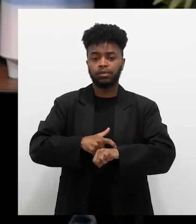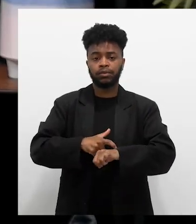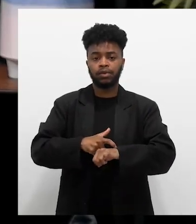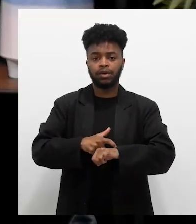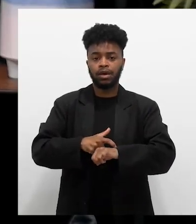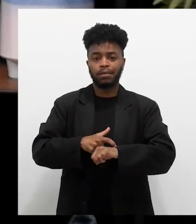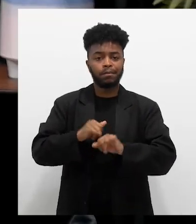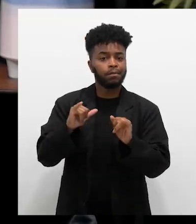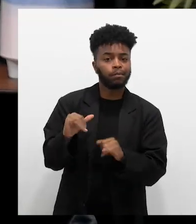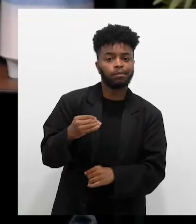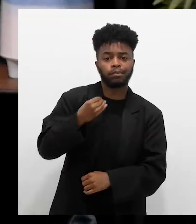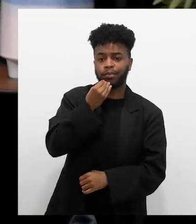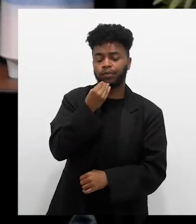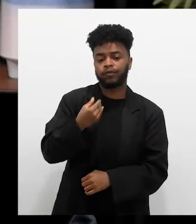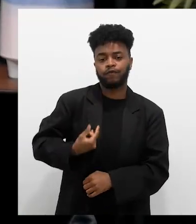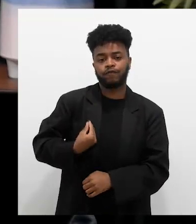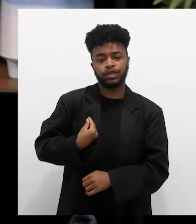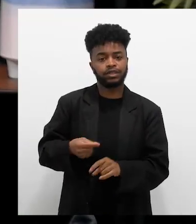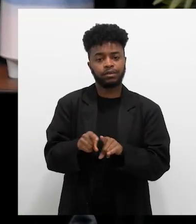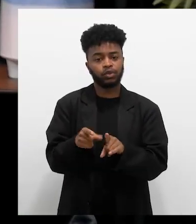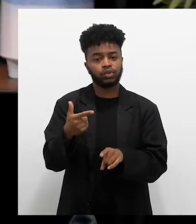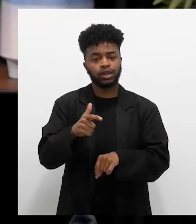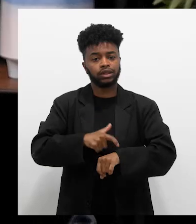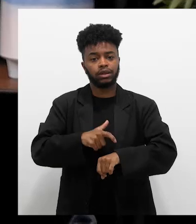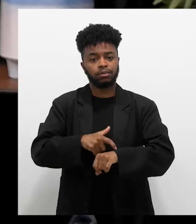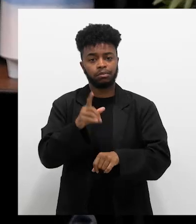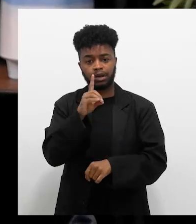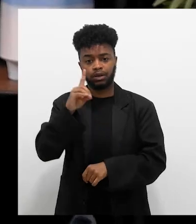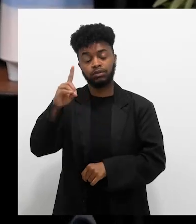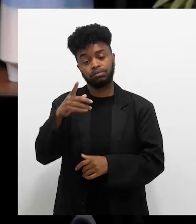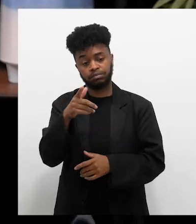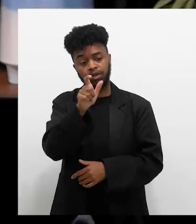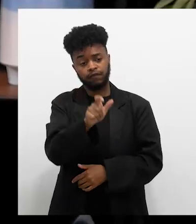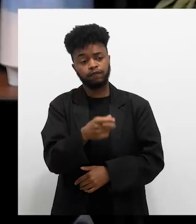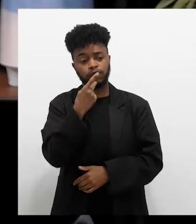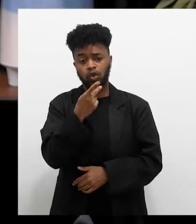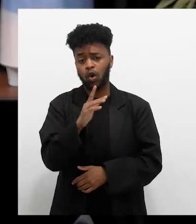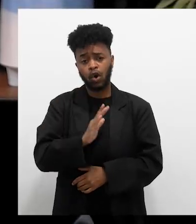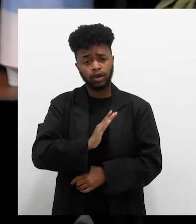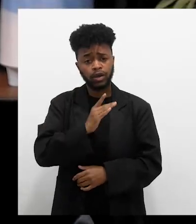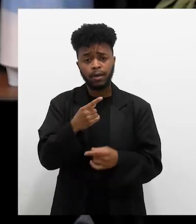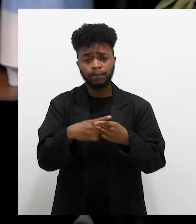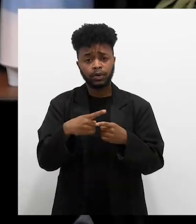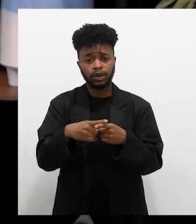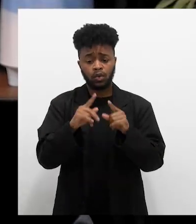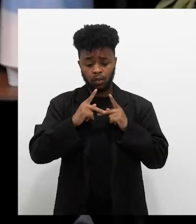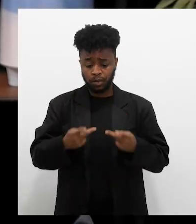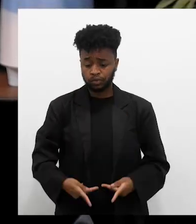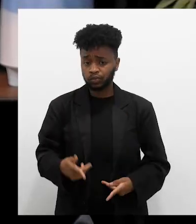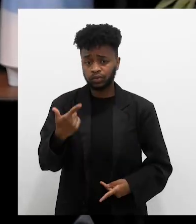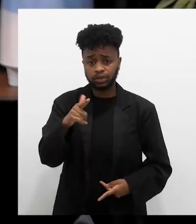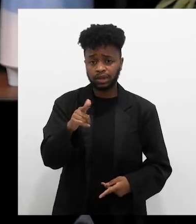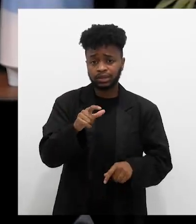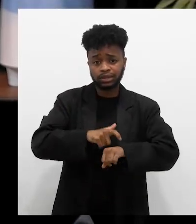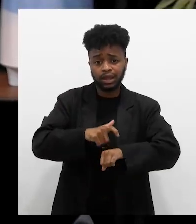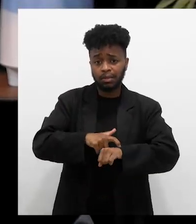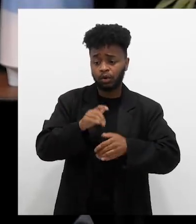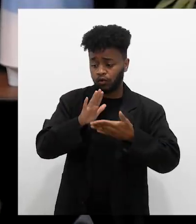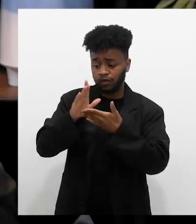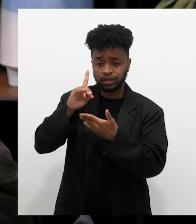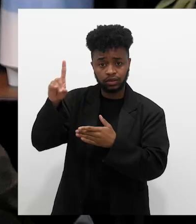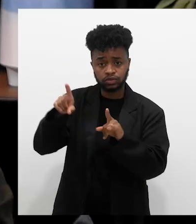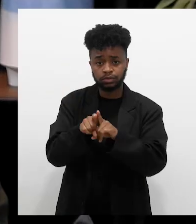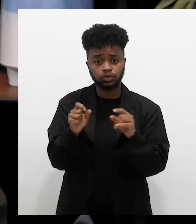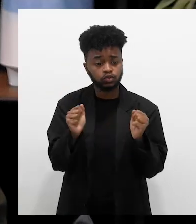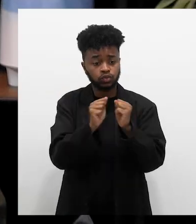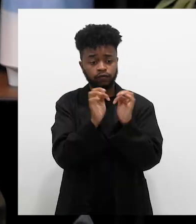Deus. Ele dizia, isso é uma impiedade tremenda. O ser humano é um filho de Deus, precisa de tempo para louvar a Deus, precisa de tempo da sua família, precisa de tempo para